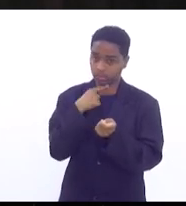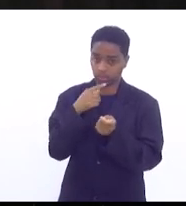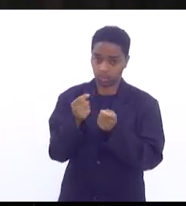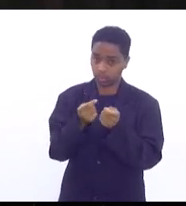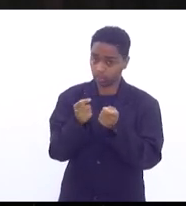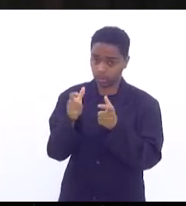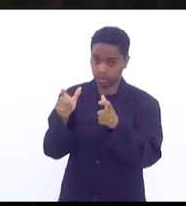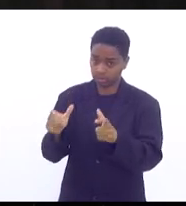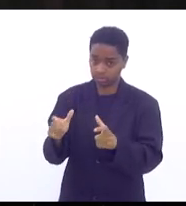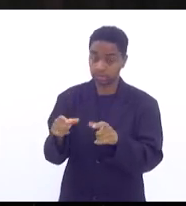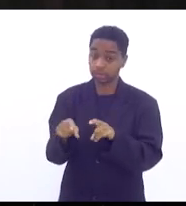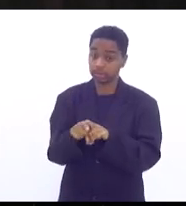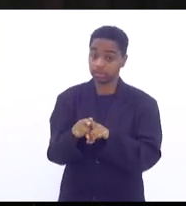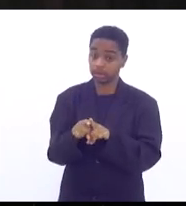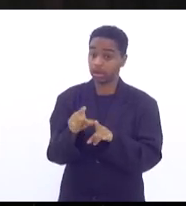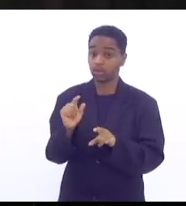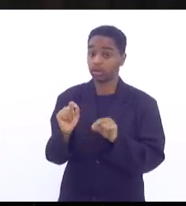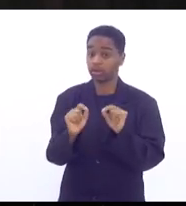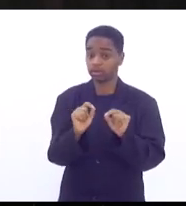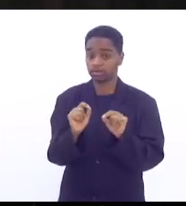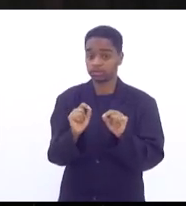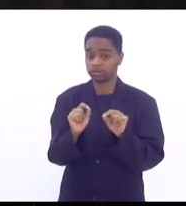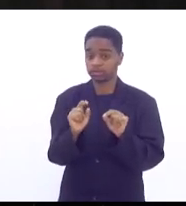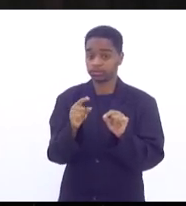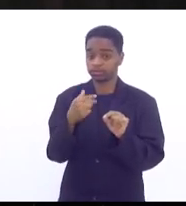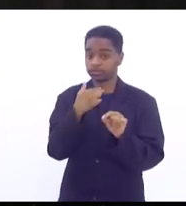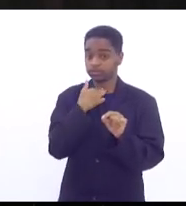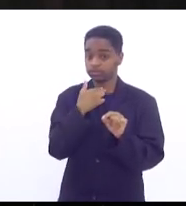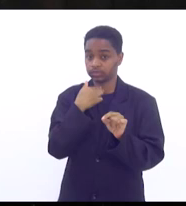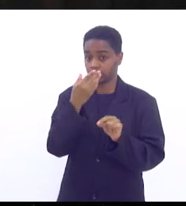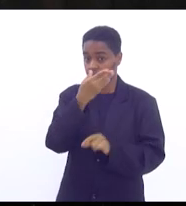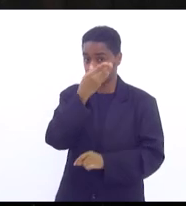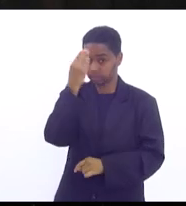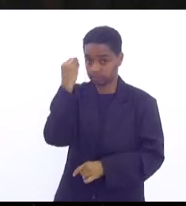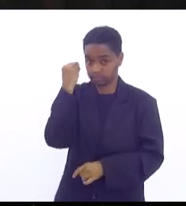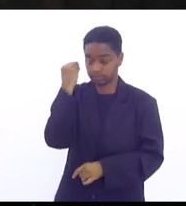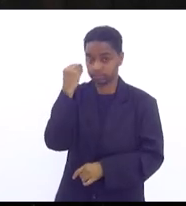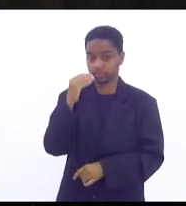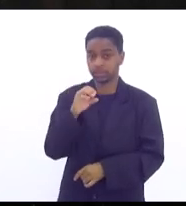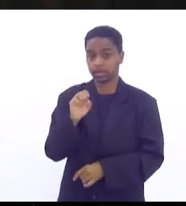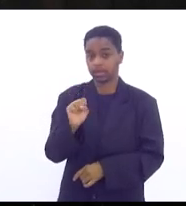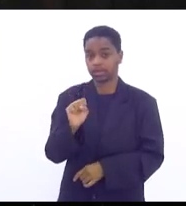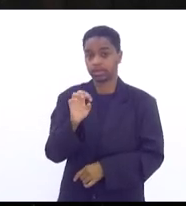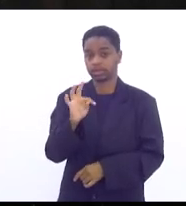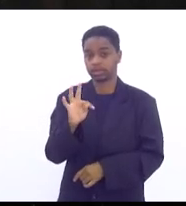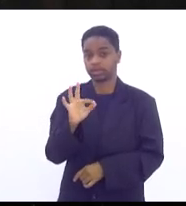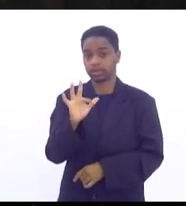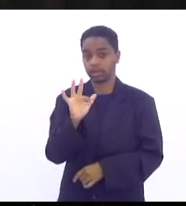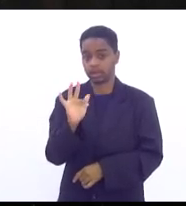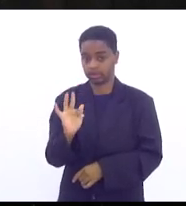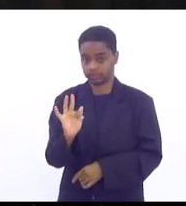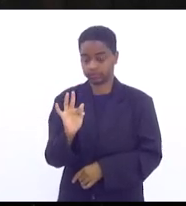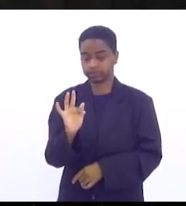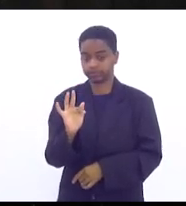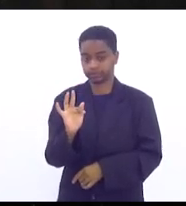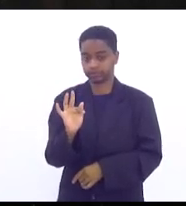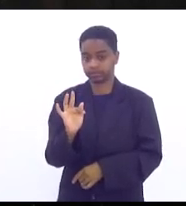aquilo. Ah, e tem mais. Não vamos esquecer que o Supremo Tribunal Federal